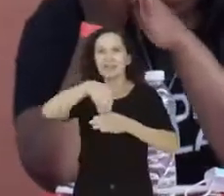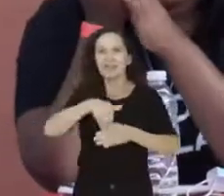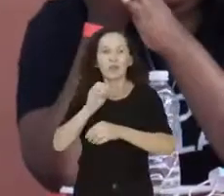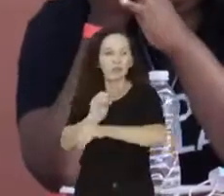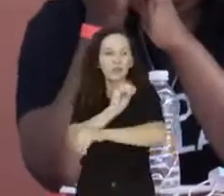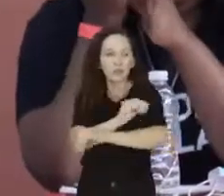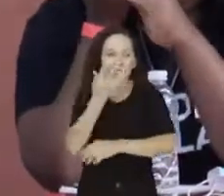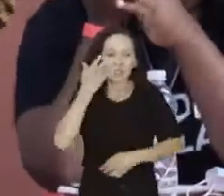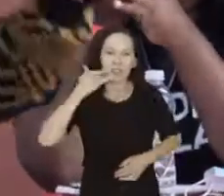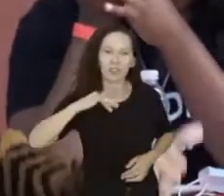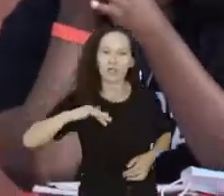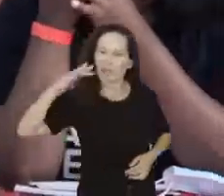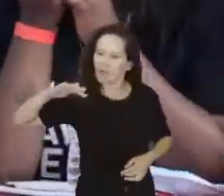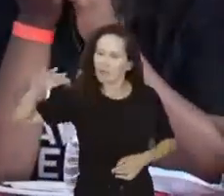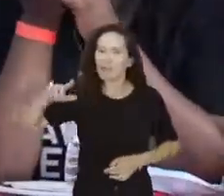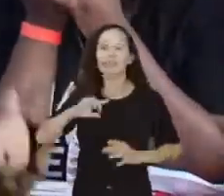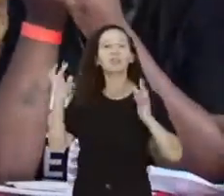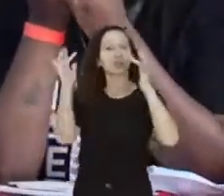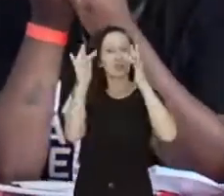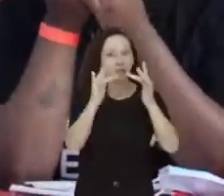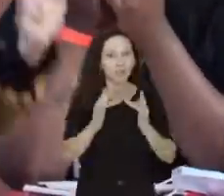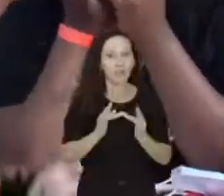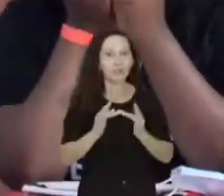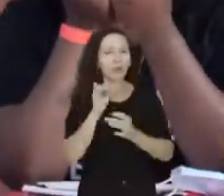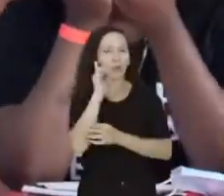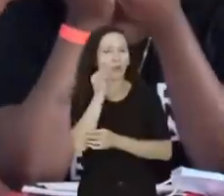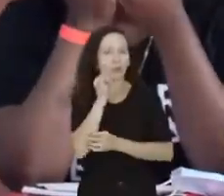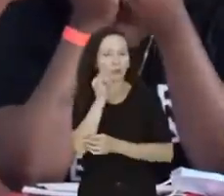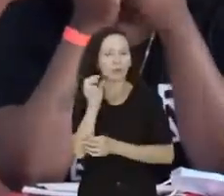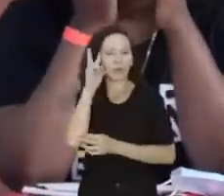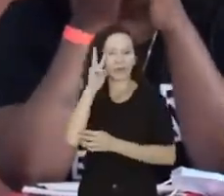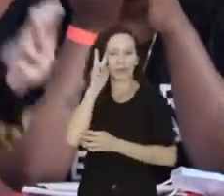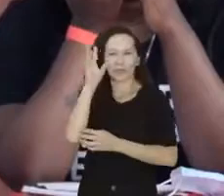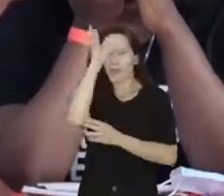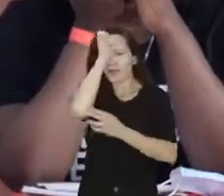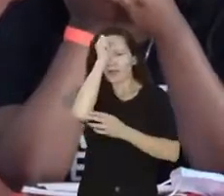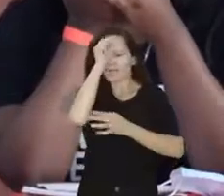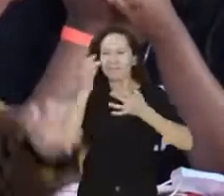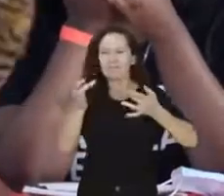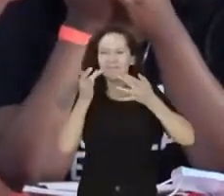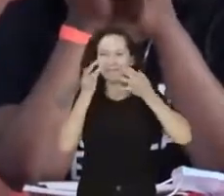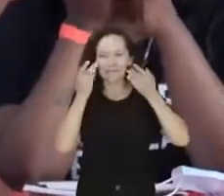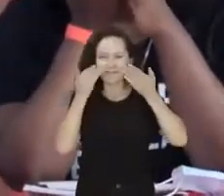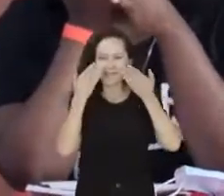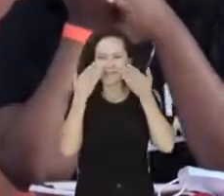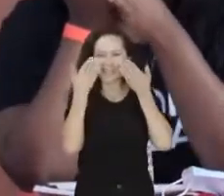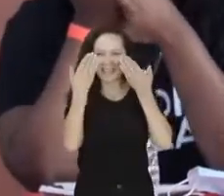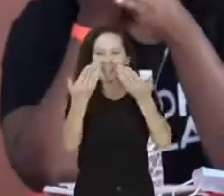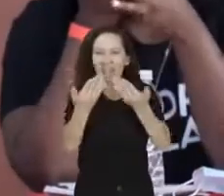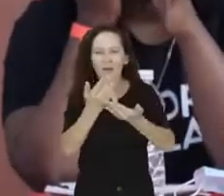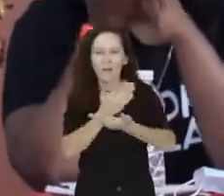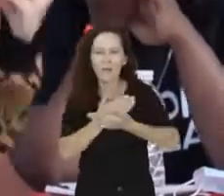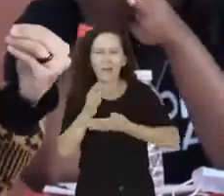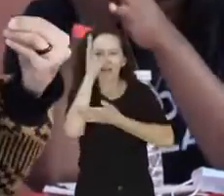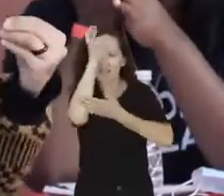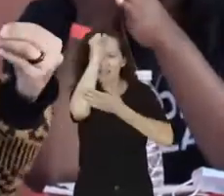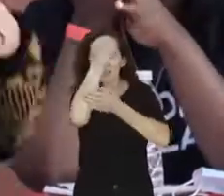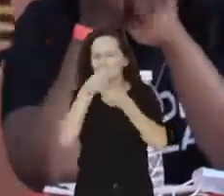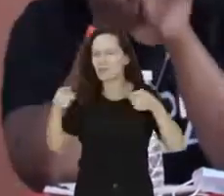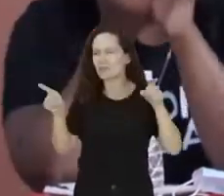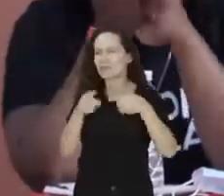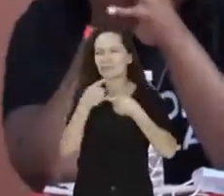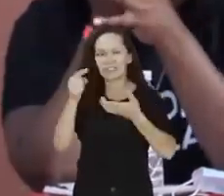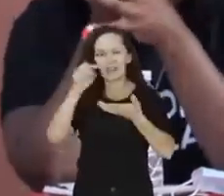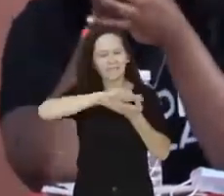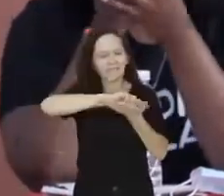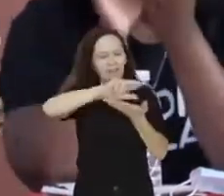têm contato com contação de história, aprendem a fazer teatro, têm iniciação musical. Então, é uma educação diferente